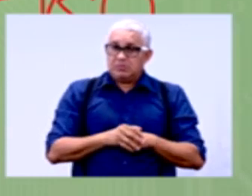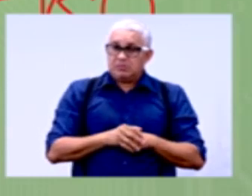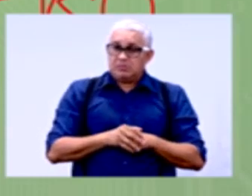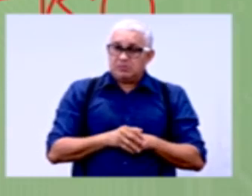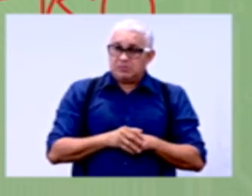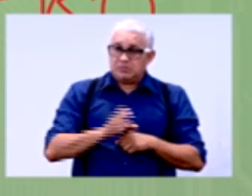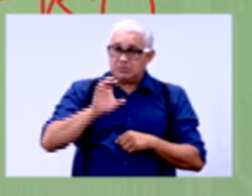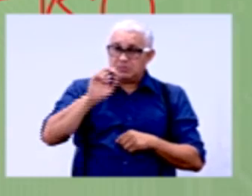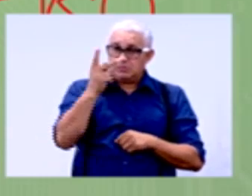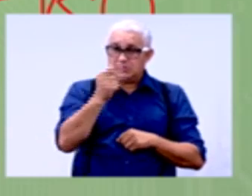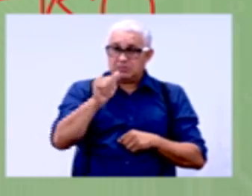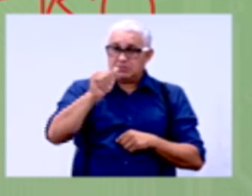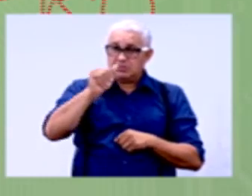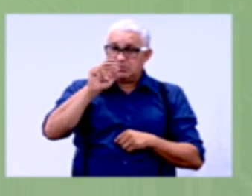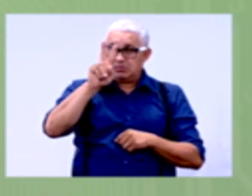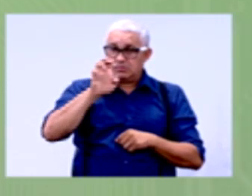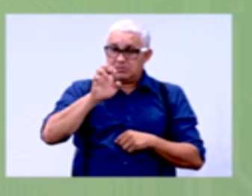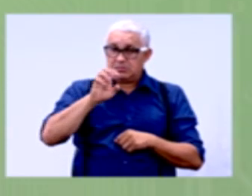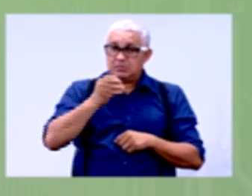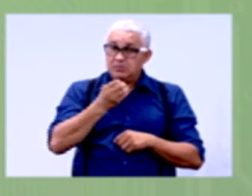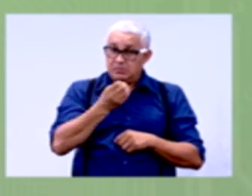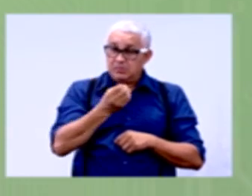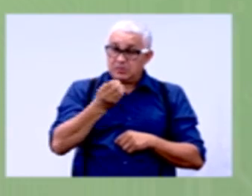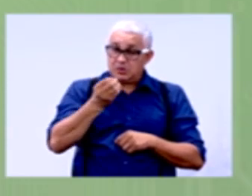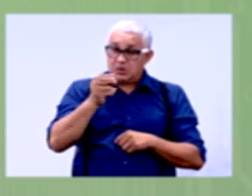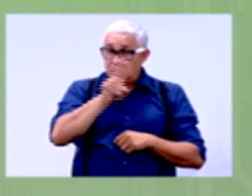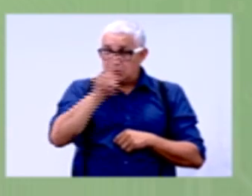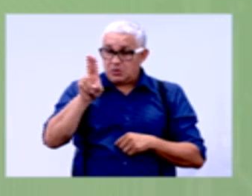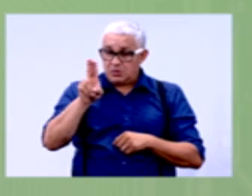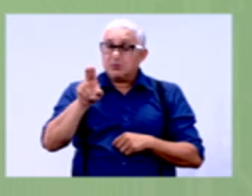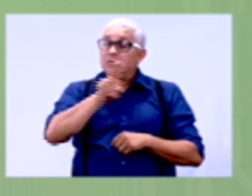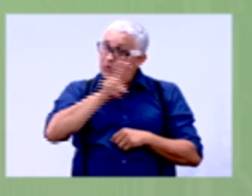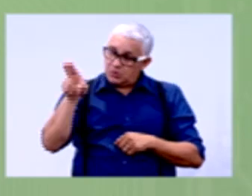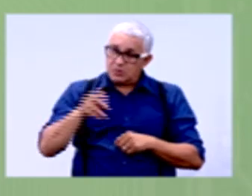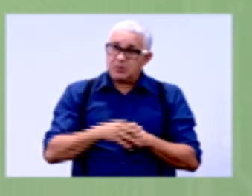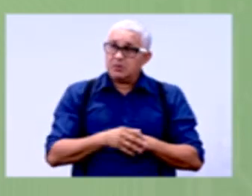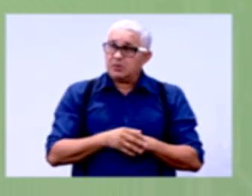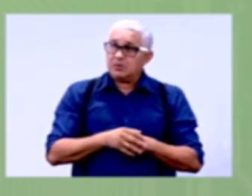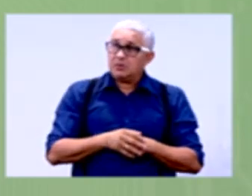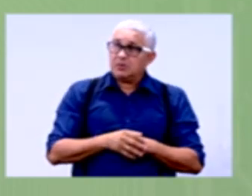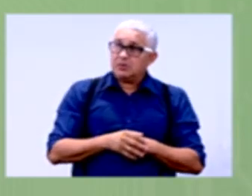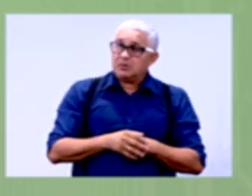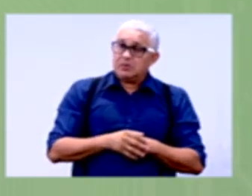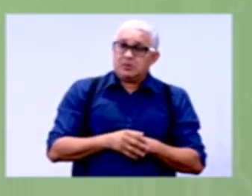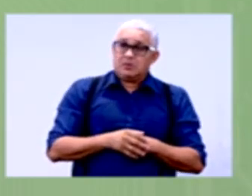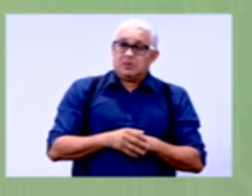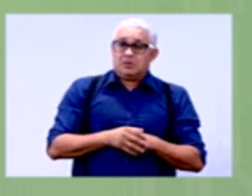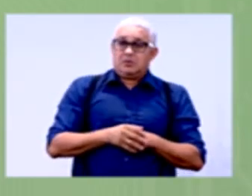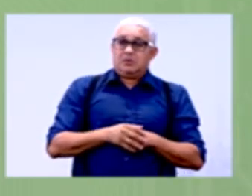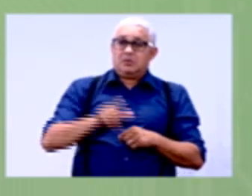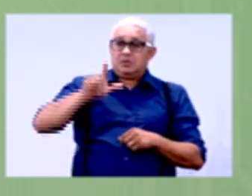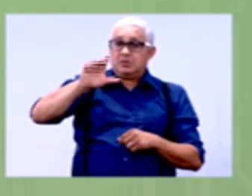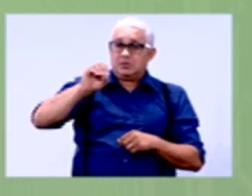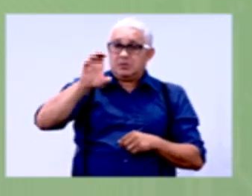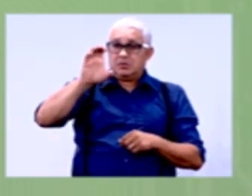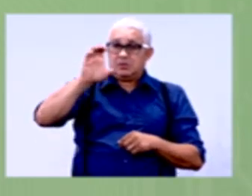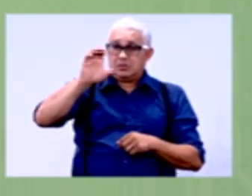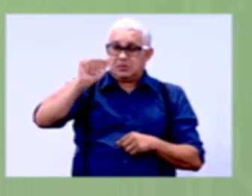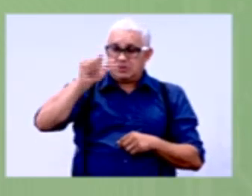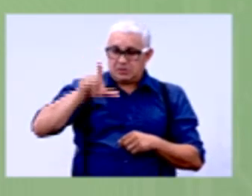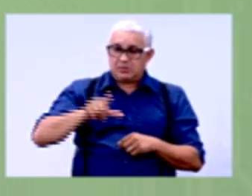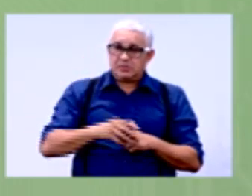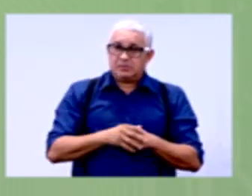a chave com o nome, né? Vamos falar um pouquinho de armazenamento local também, né?